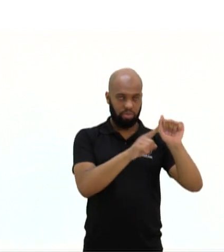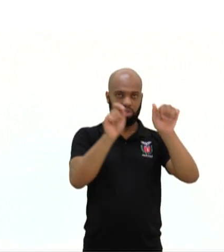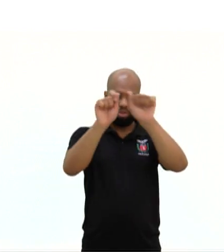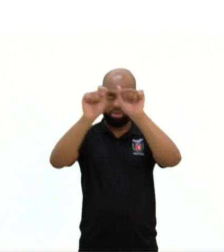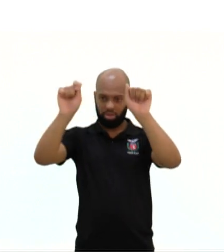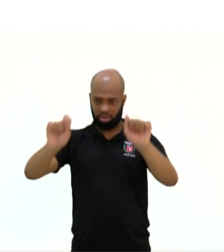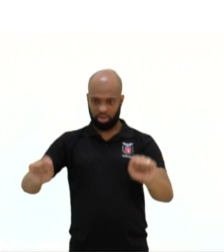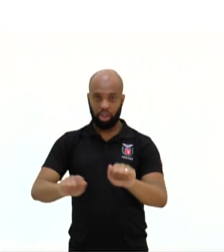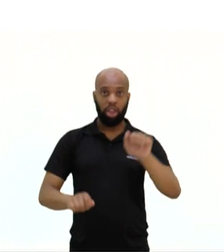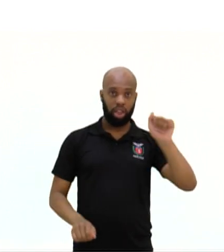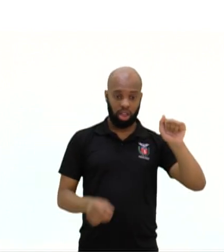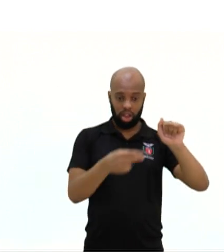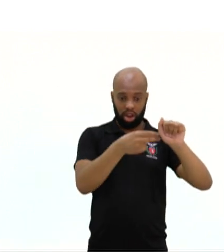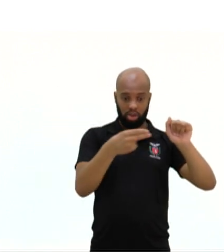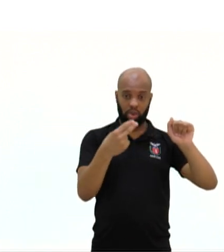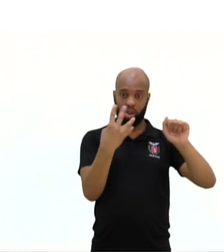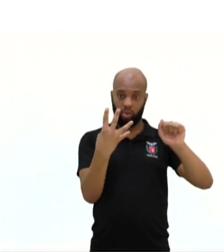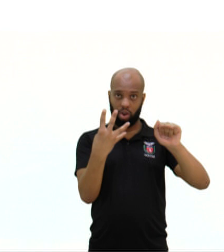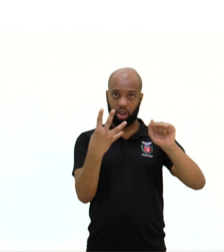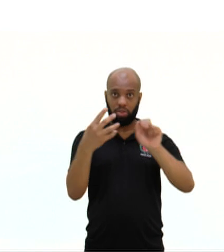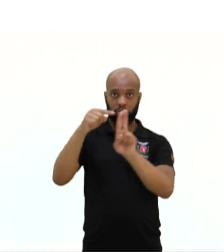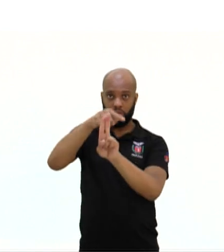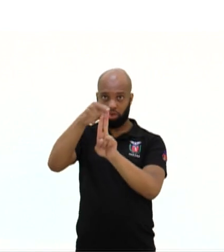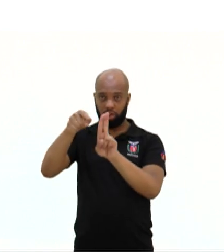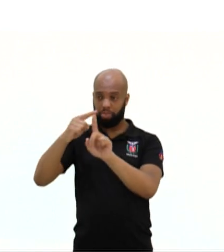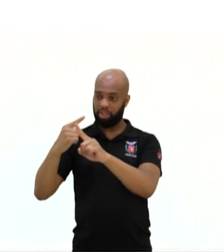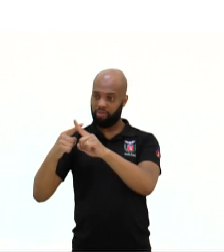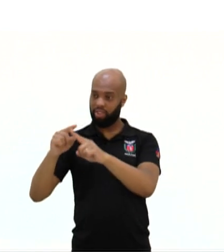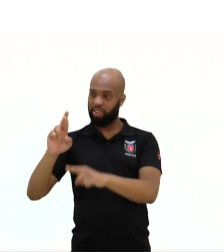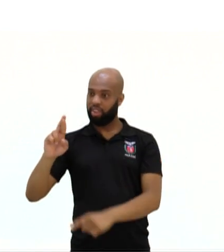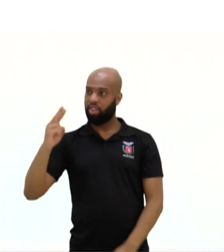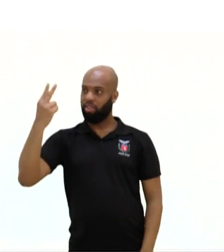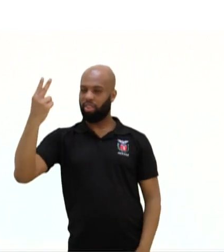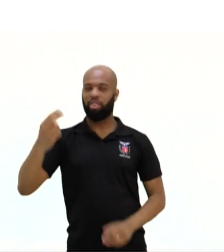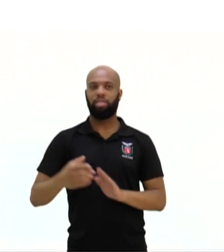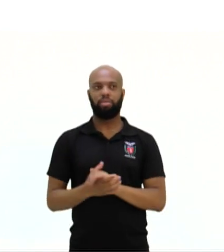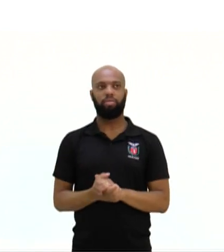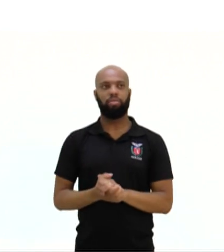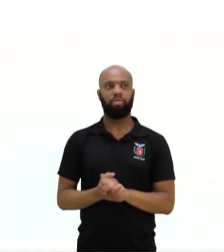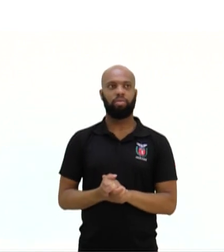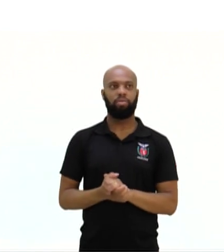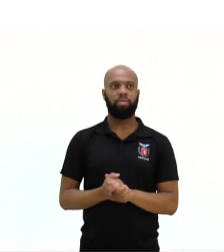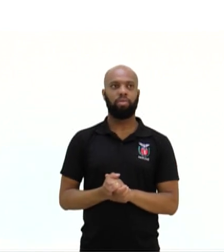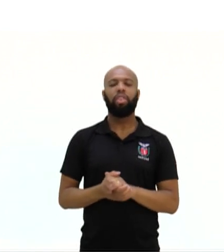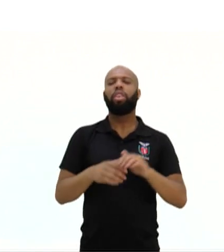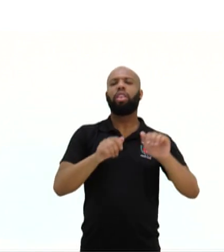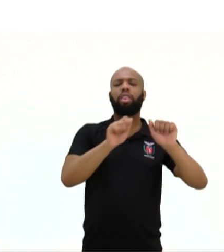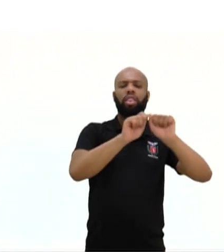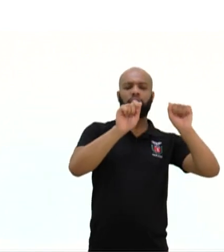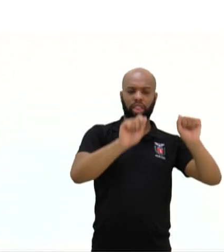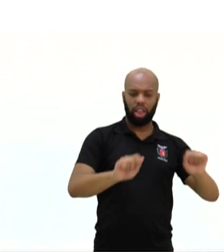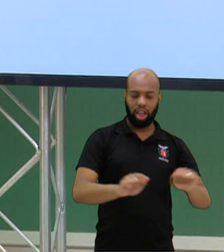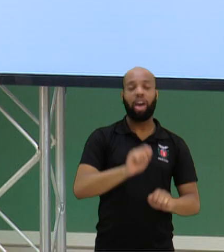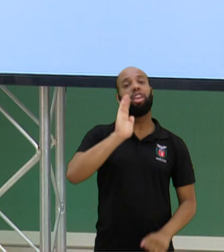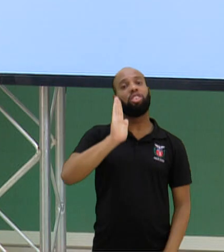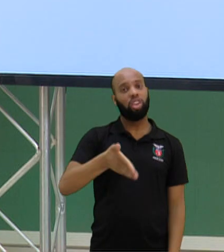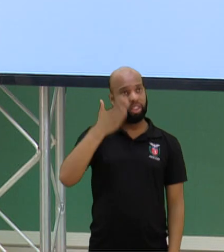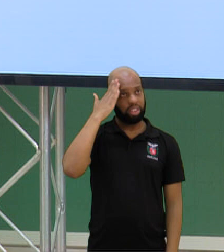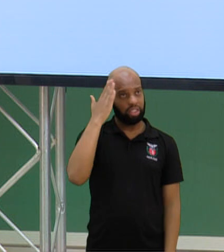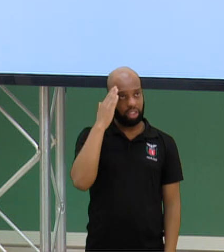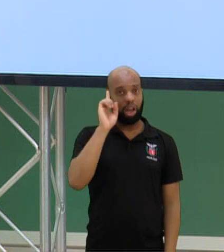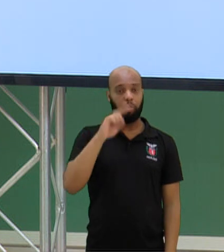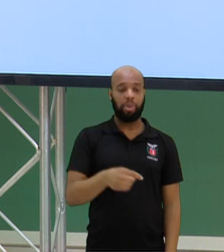ó, área é igual a 4π vezes r ao quadrado, tá? Quanto que vale a área? O enunciado nos dá, né?